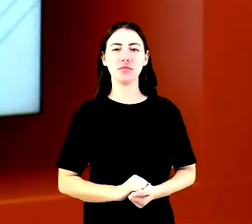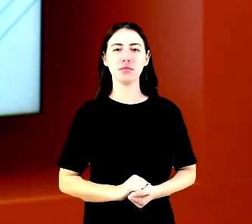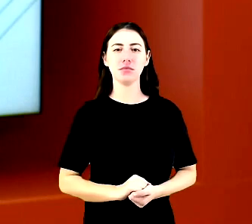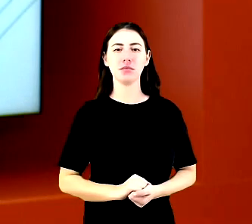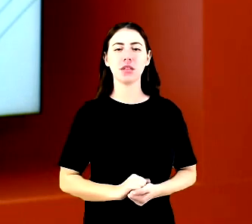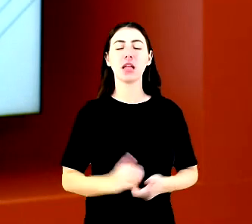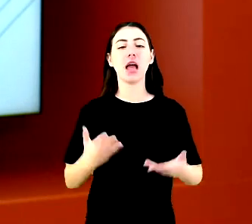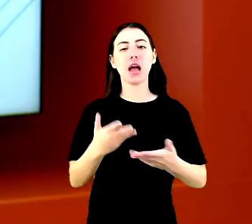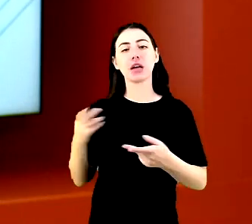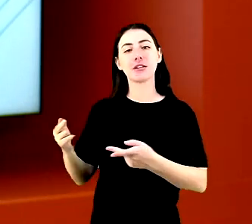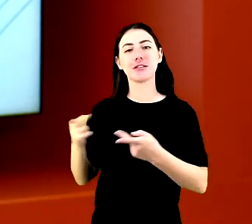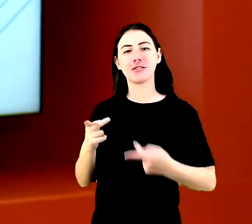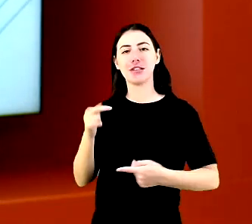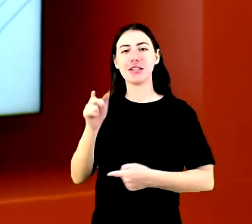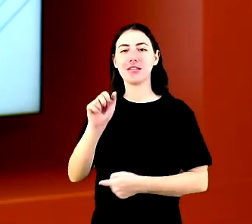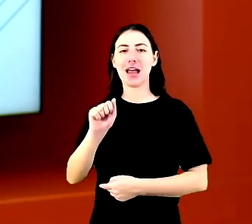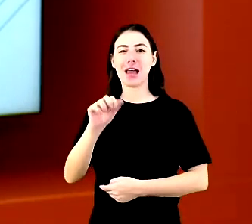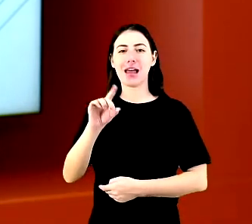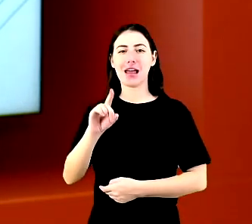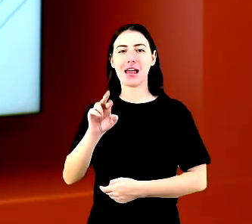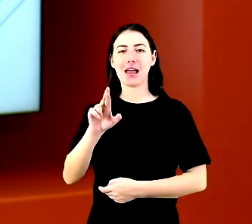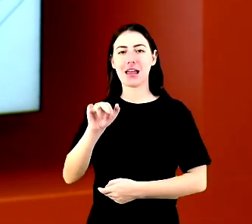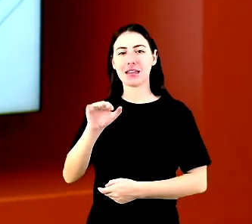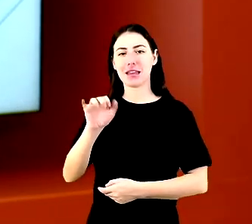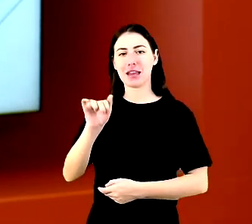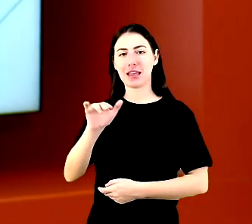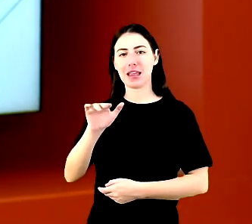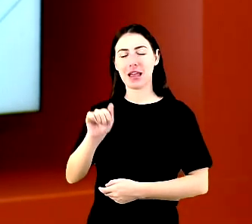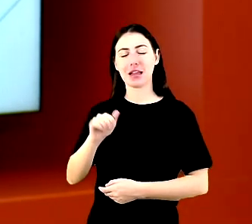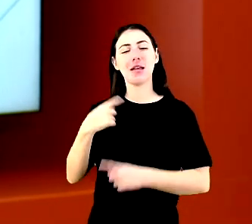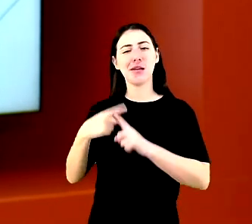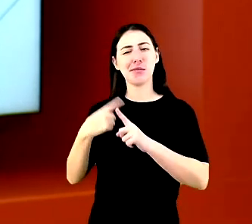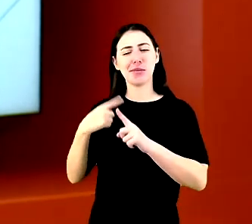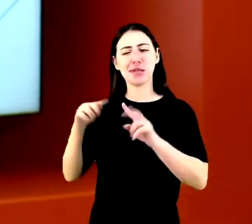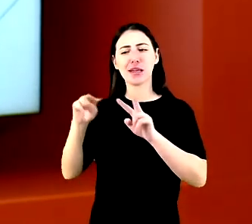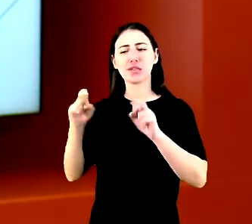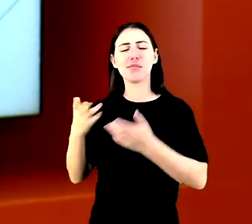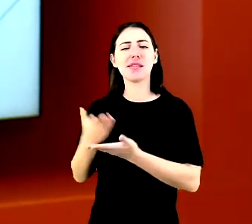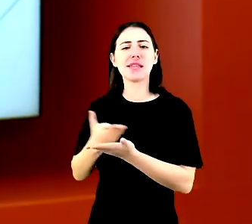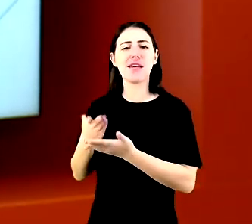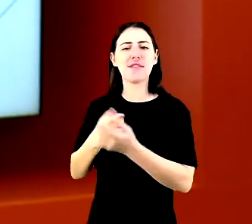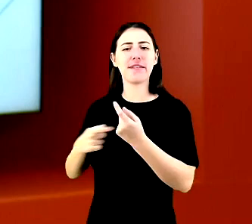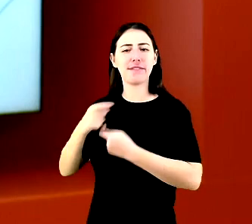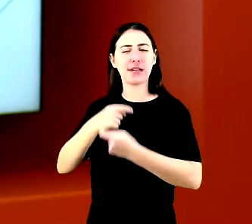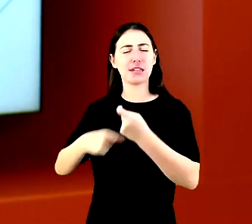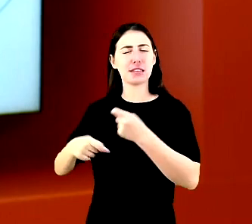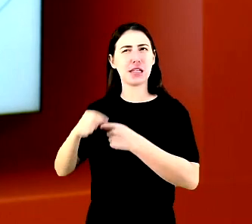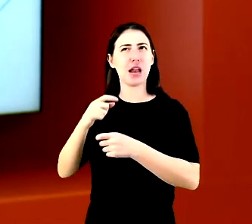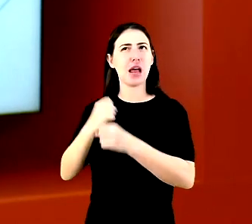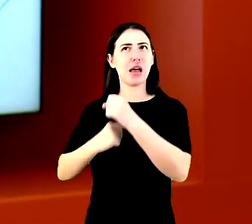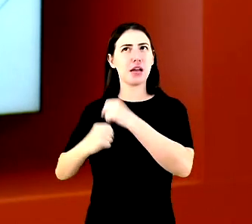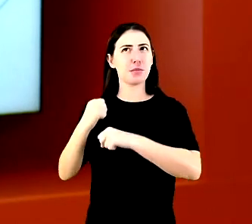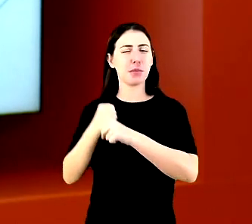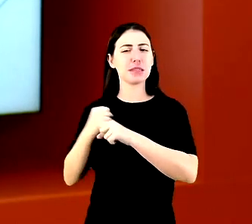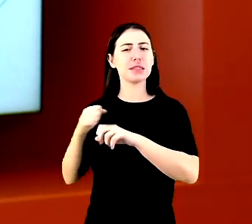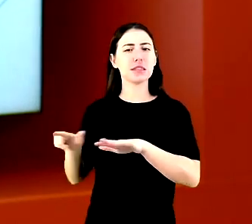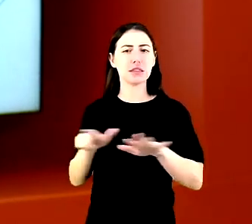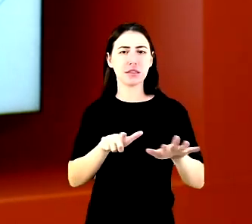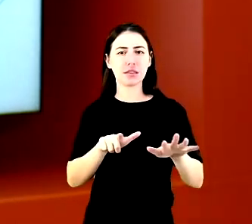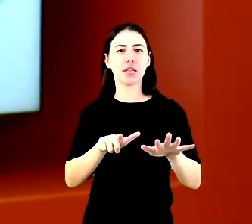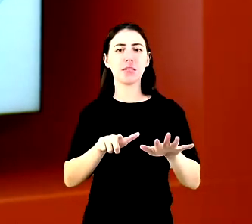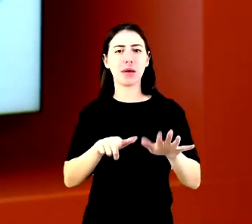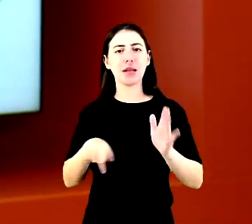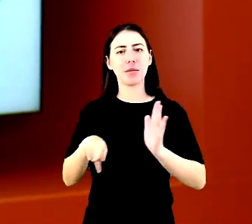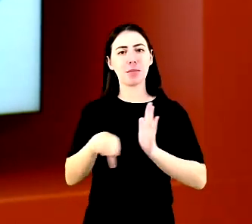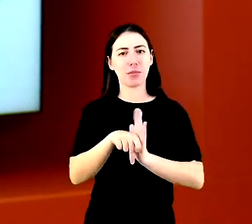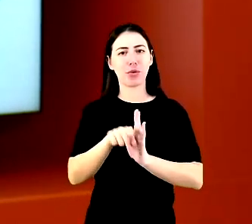gente vem acompanhando tendência. Ano passado mesmo, no, na semana do Tech Talk, eu falei sobre Open Banking